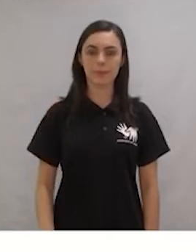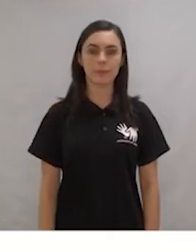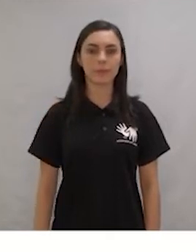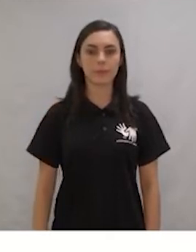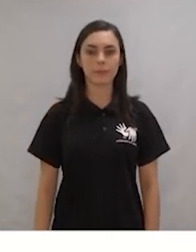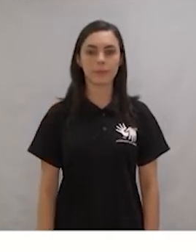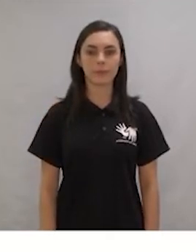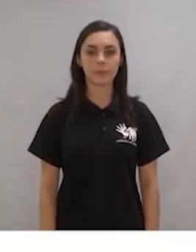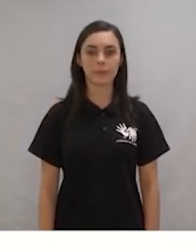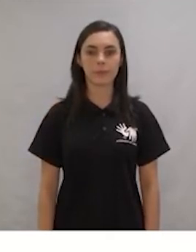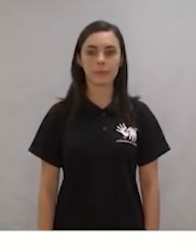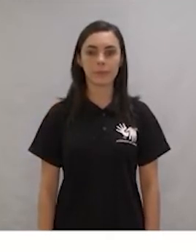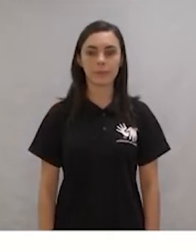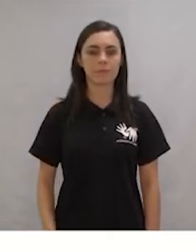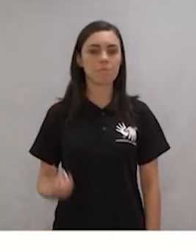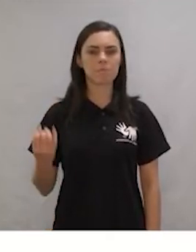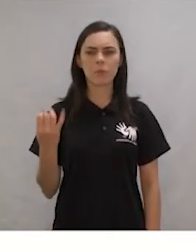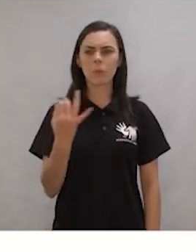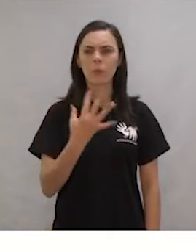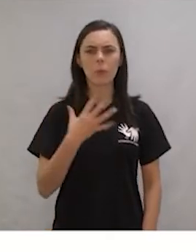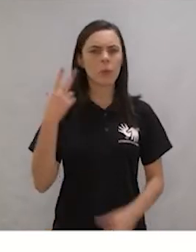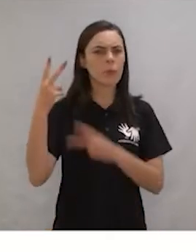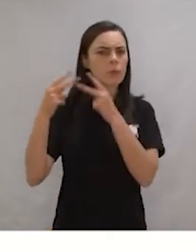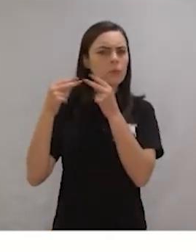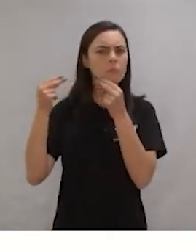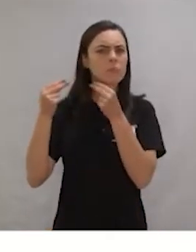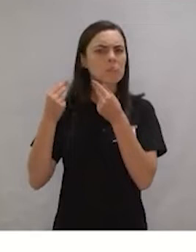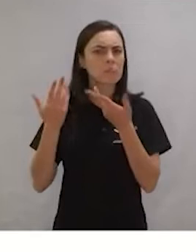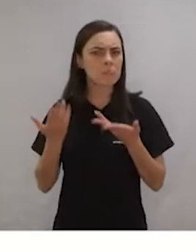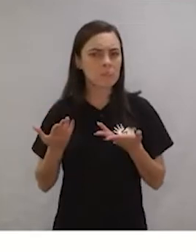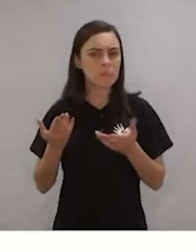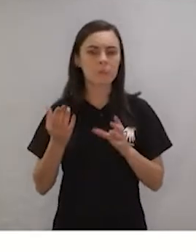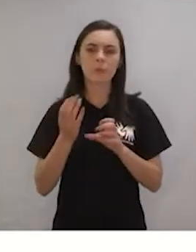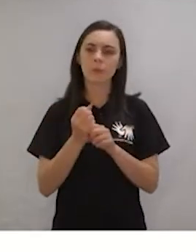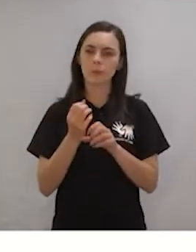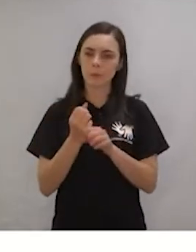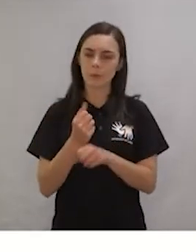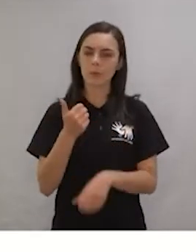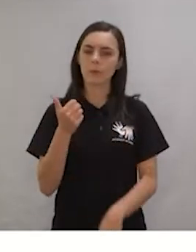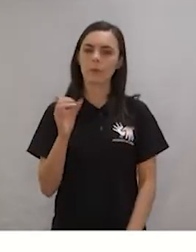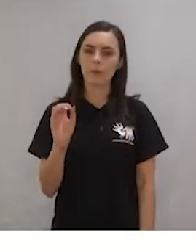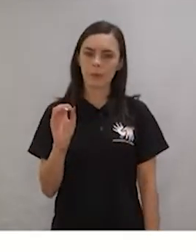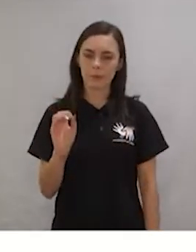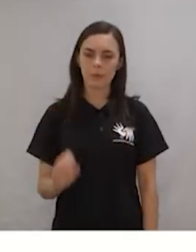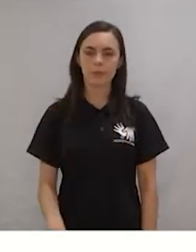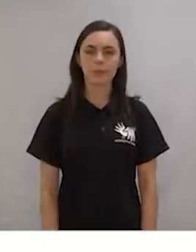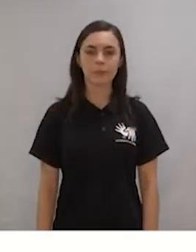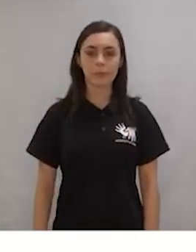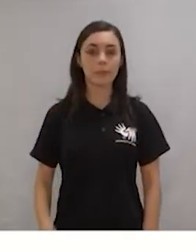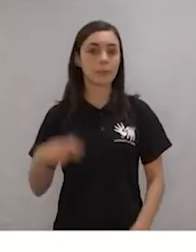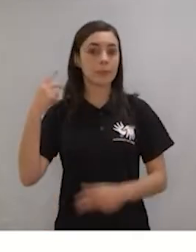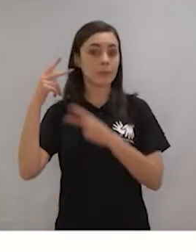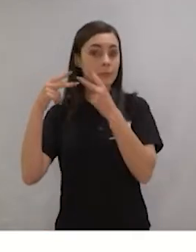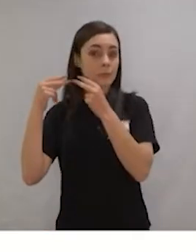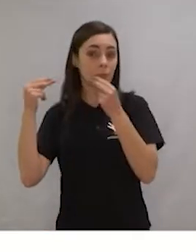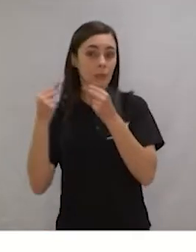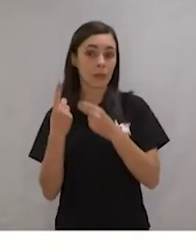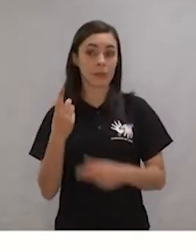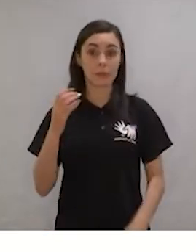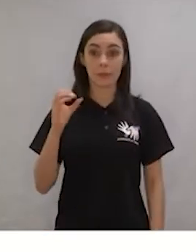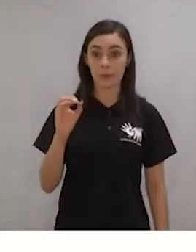1, 2, 3, 4, 5, 6, 7, 8, 9, 10. Então, qual é a quantidade de laços? 10. Então, 10